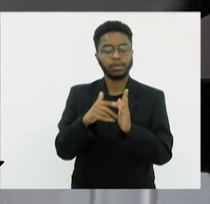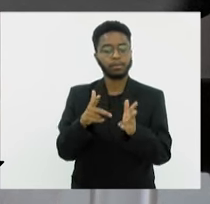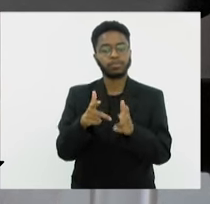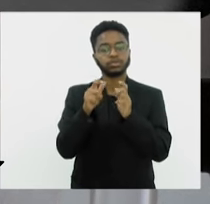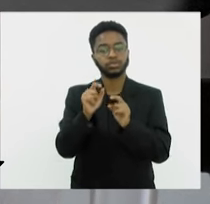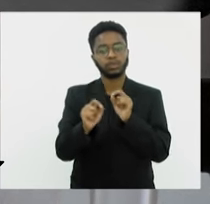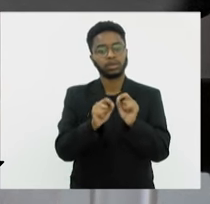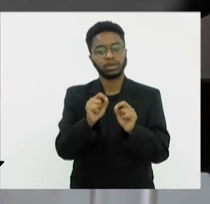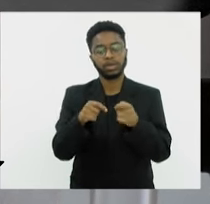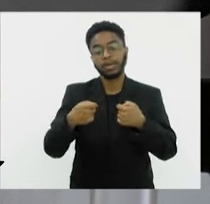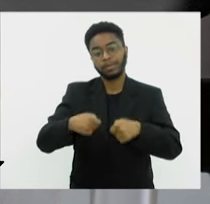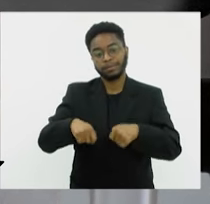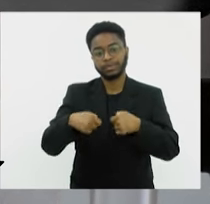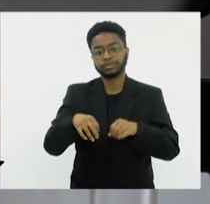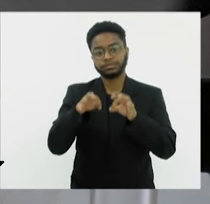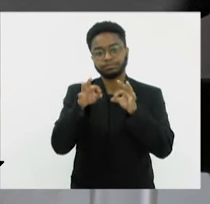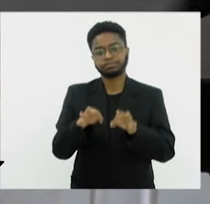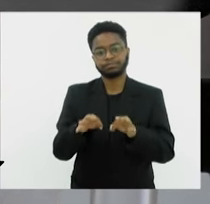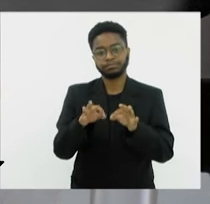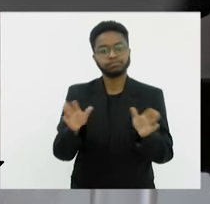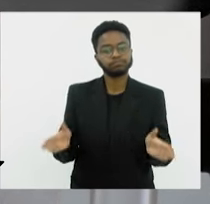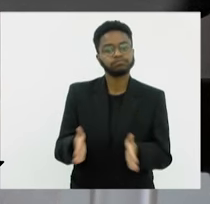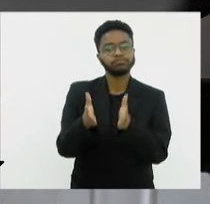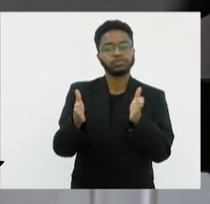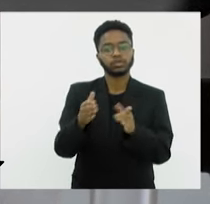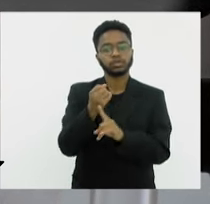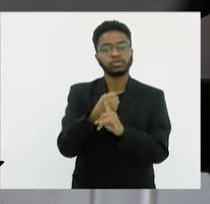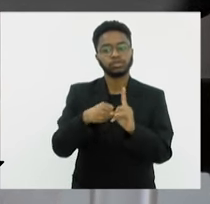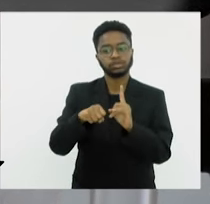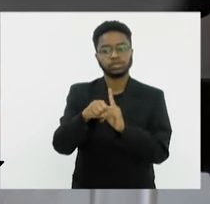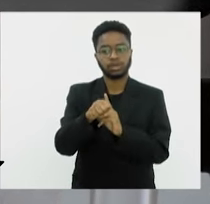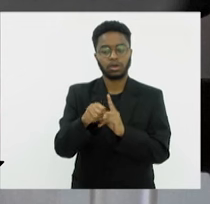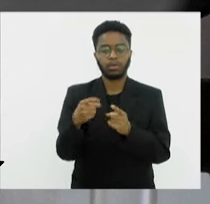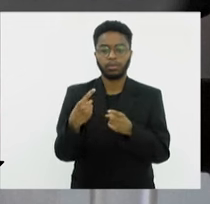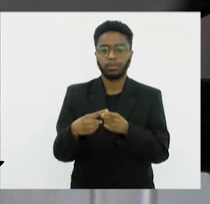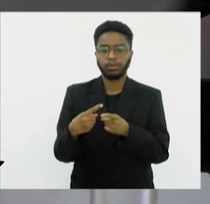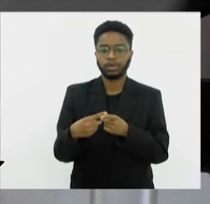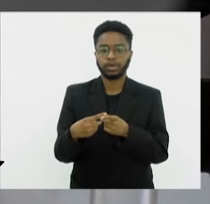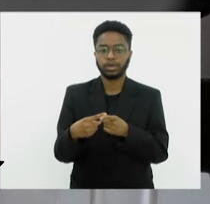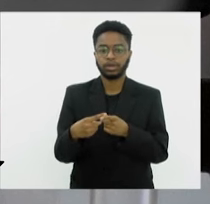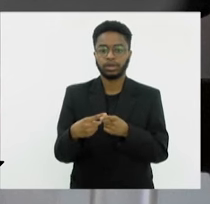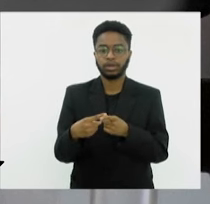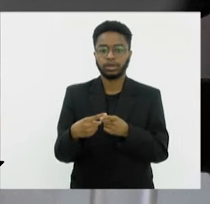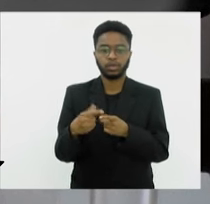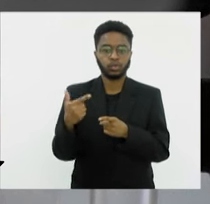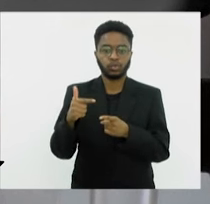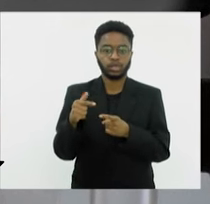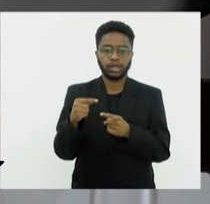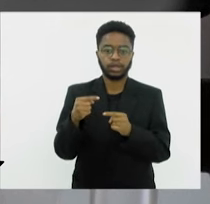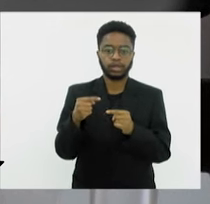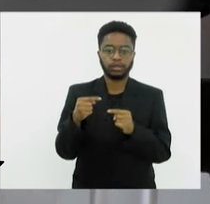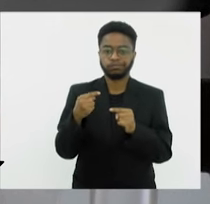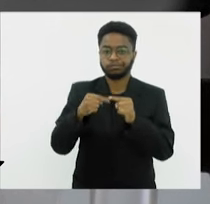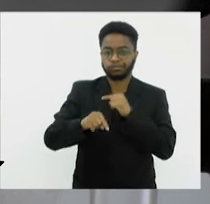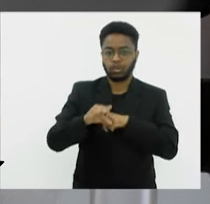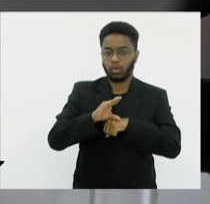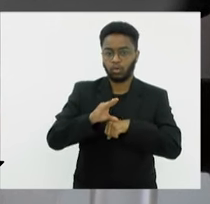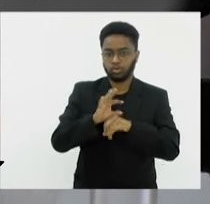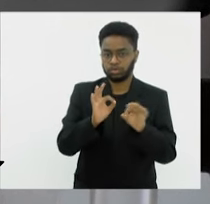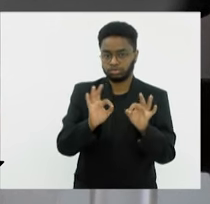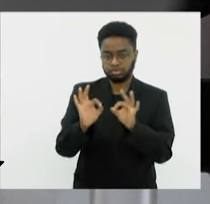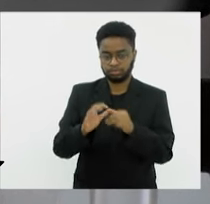há necessidade de um empurrão social, que não tem inconstitucionalidade. Né?